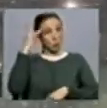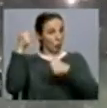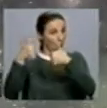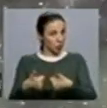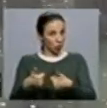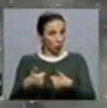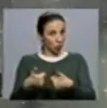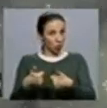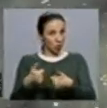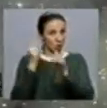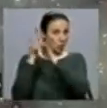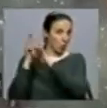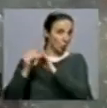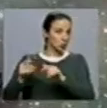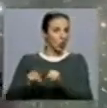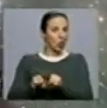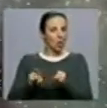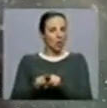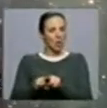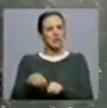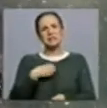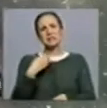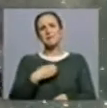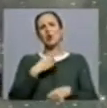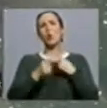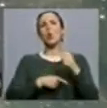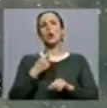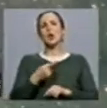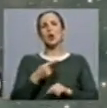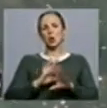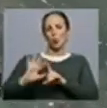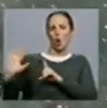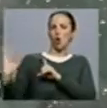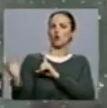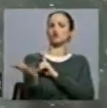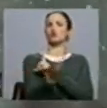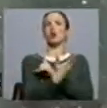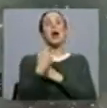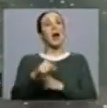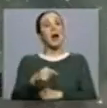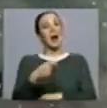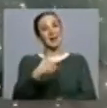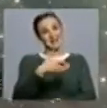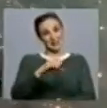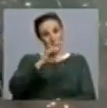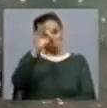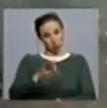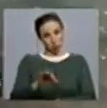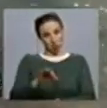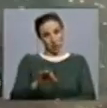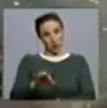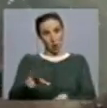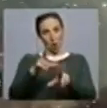fundo, para outras maternidades, isto então quer dizer que no cosmos pode existir cerca de 70% mais supernovas,